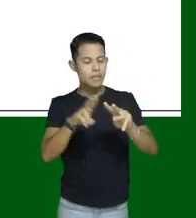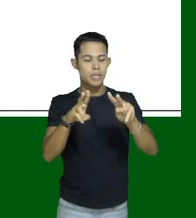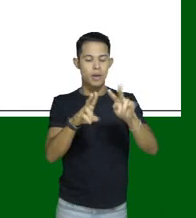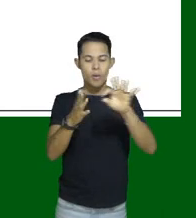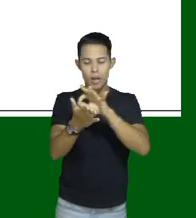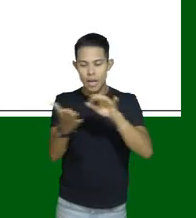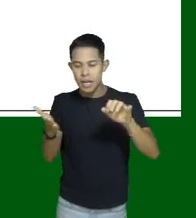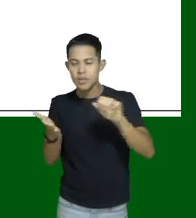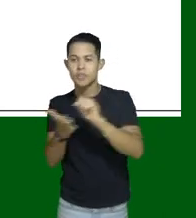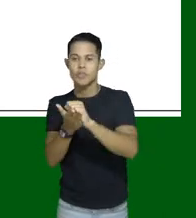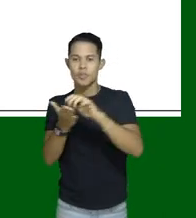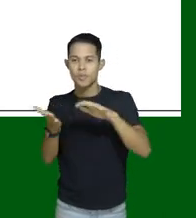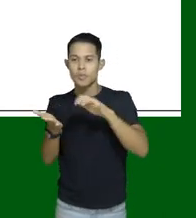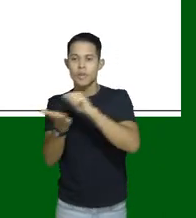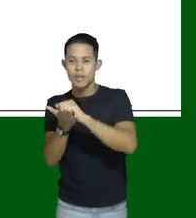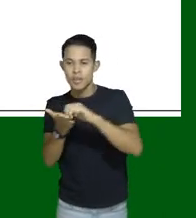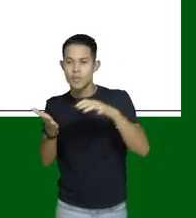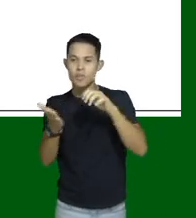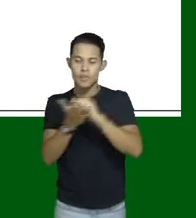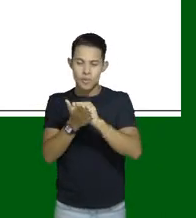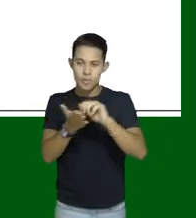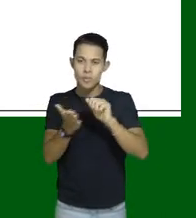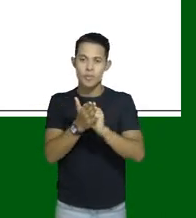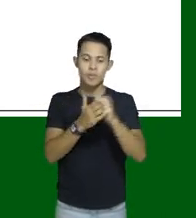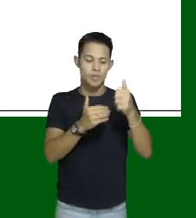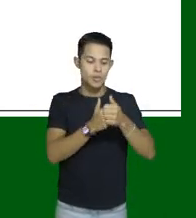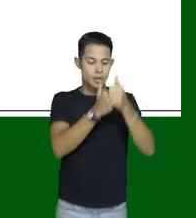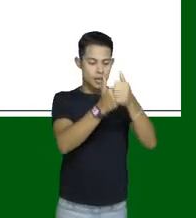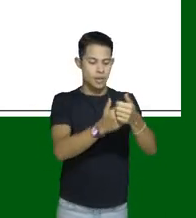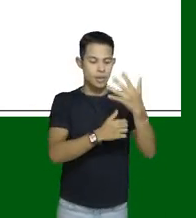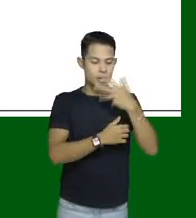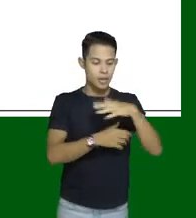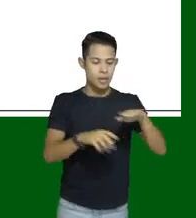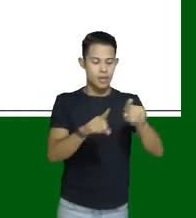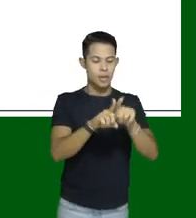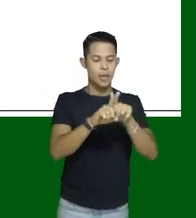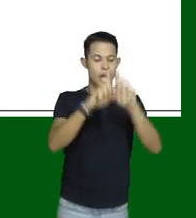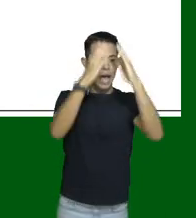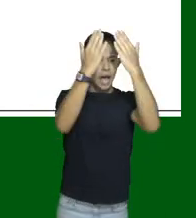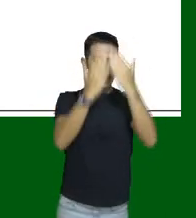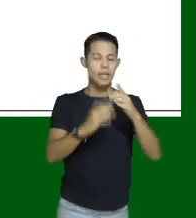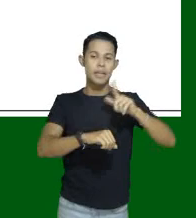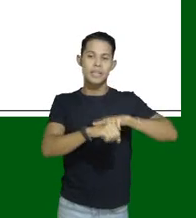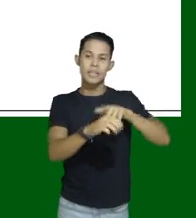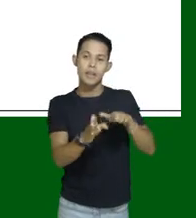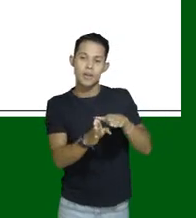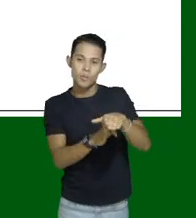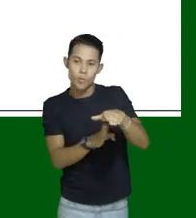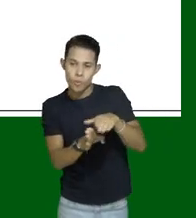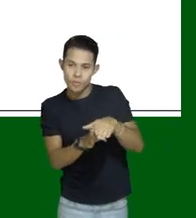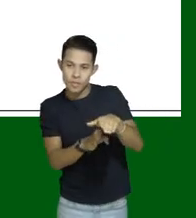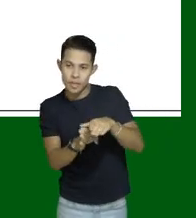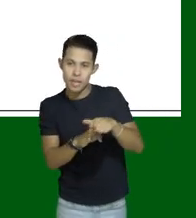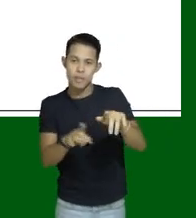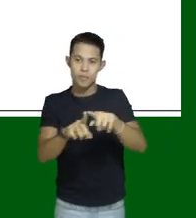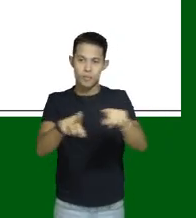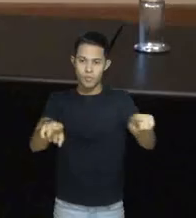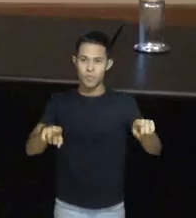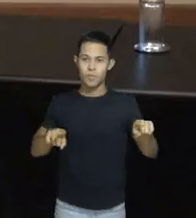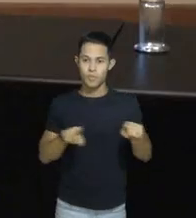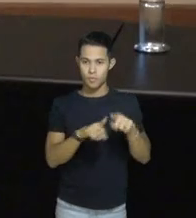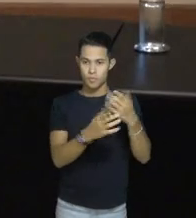da criança, análise e discussão do desenvolvimento do estudante no conselho de classe. Então, lá na escola, né, tem que ir criando esses,